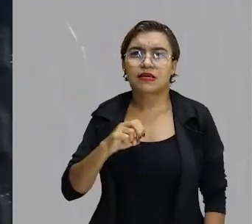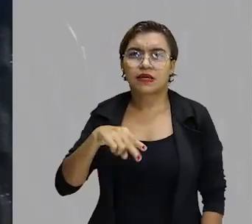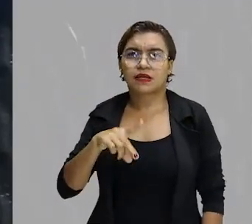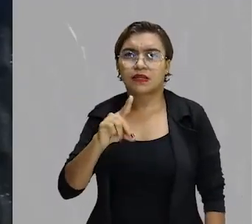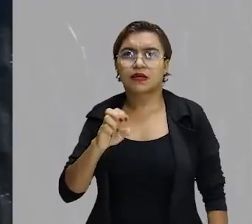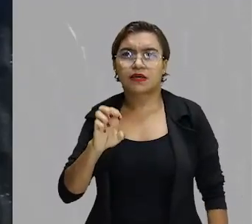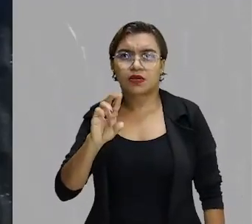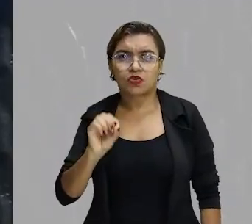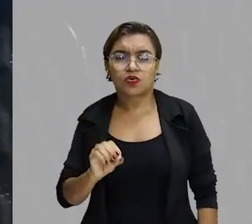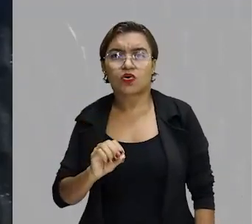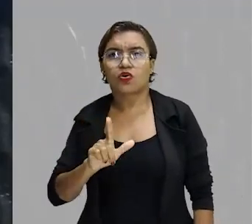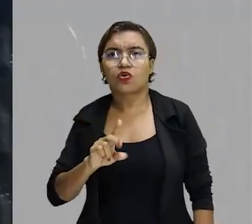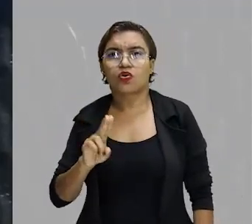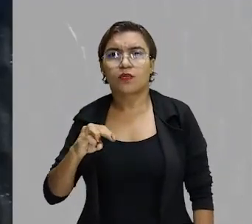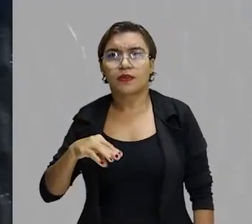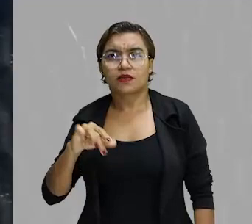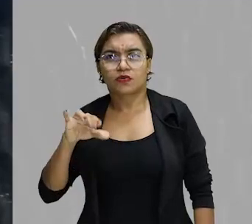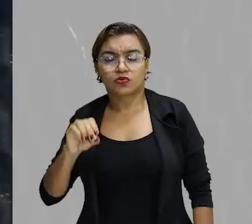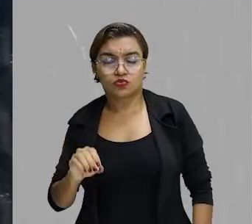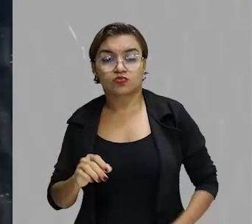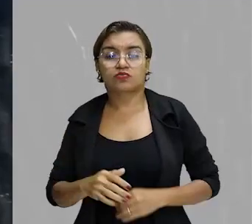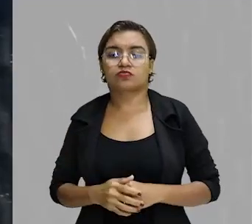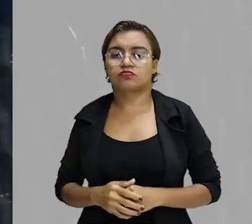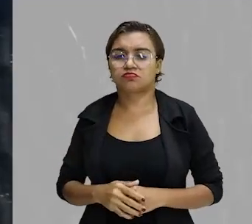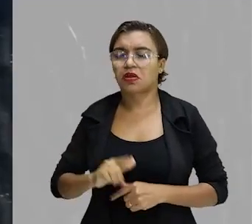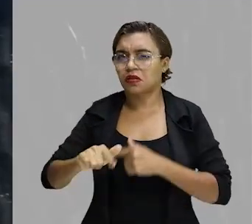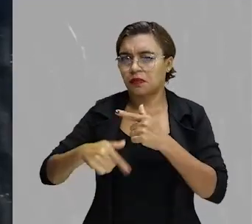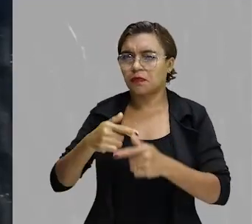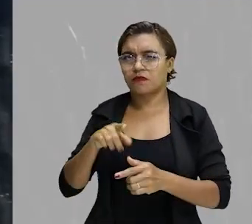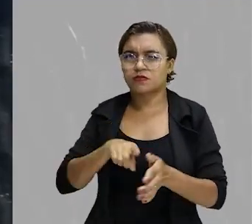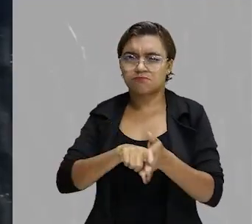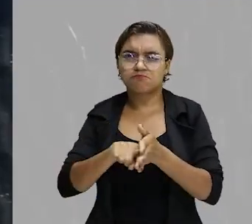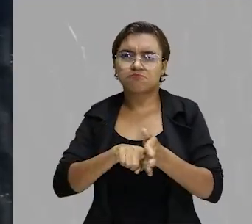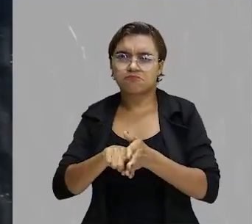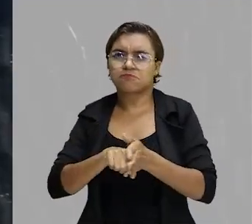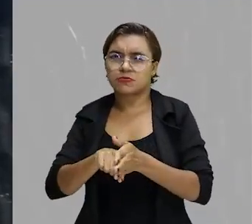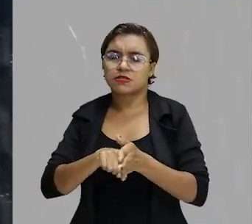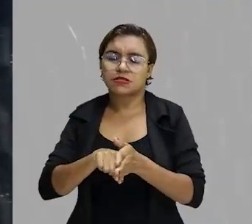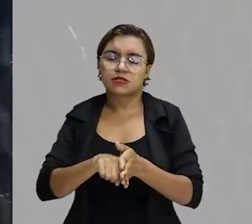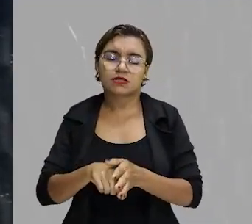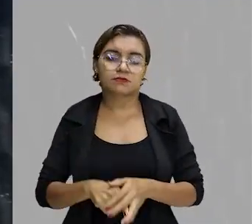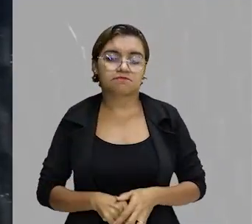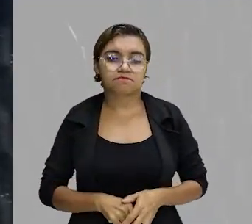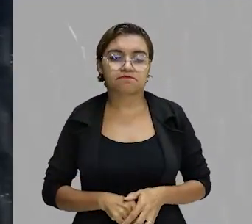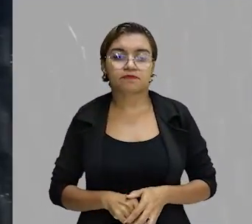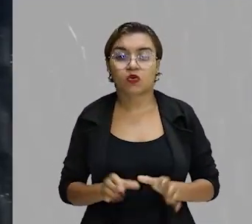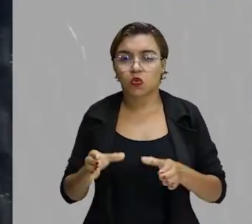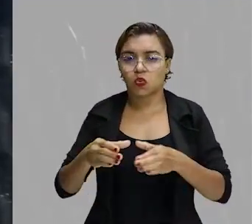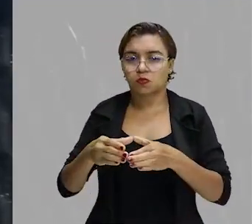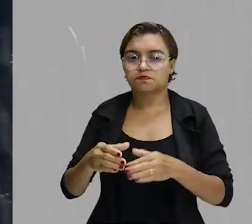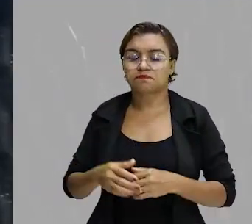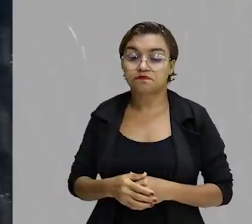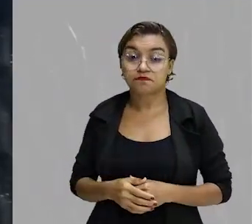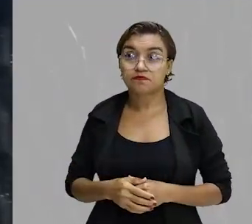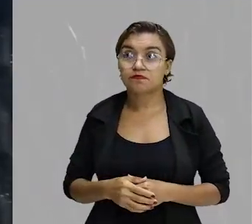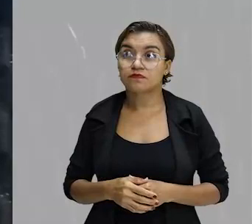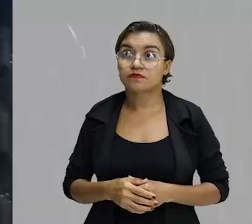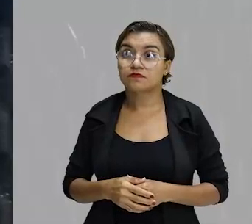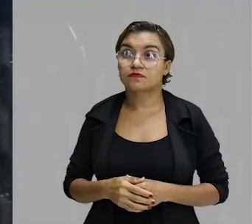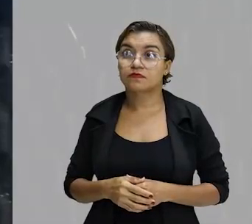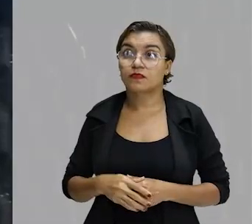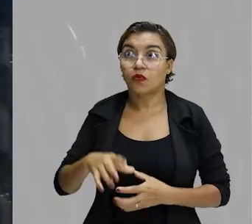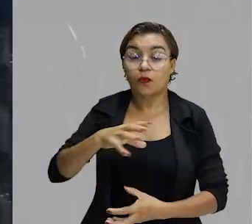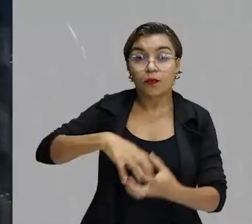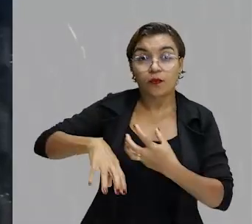Sendero Luminoso, né, em espanhol. Depois você dá uma googada aí e procura um pouco mais sobre esse grupo, beleza? É um grupo, um